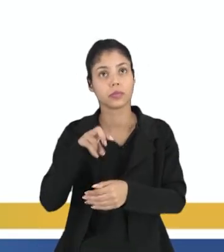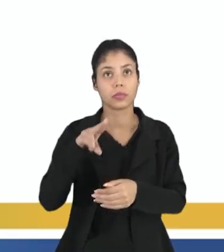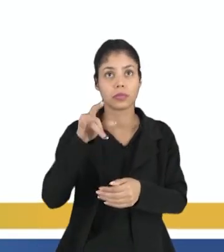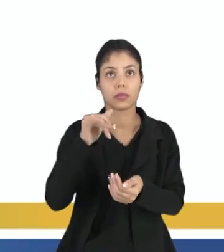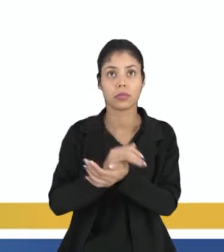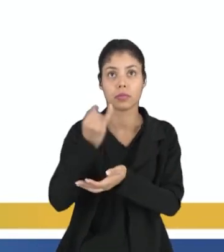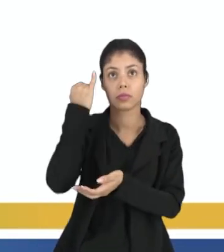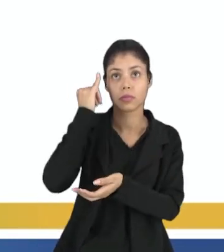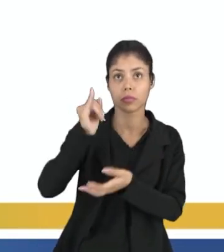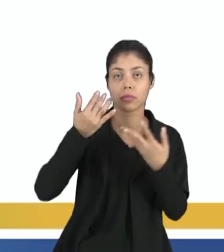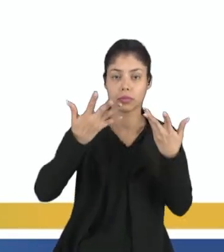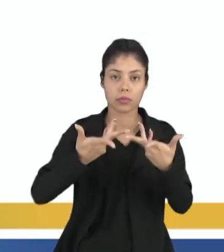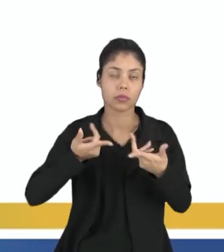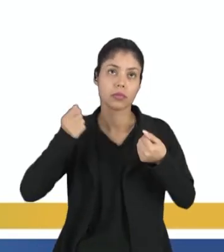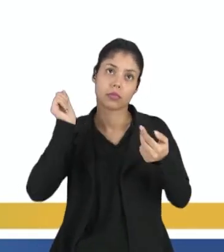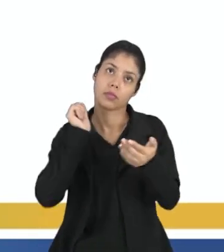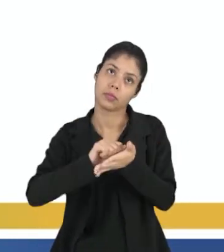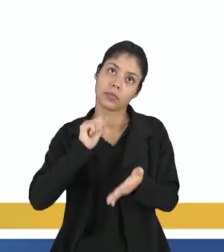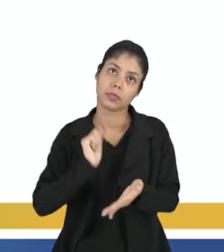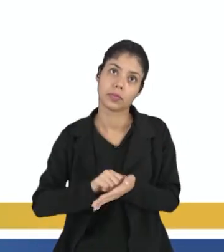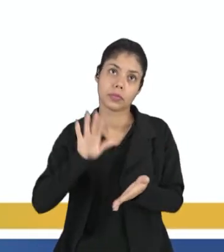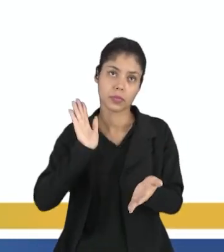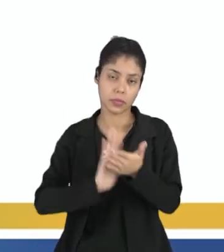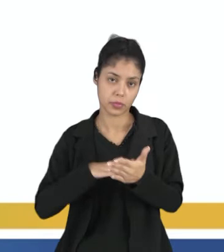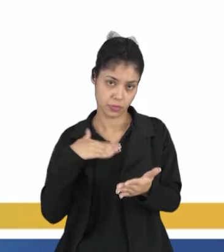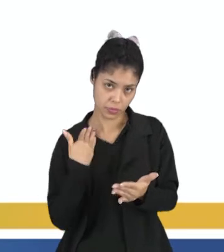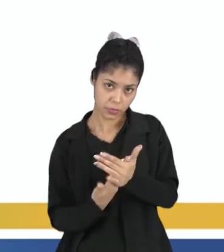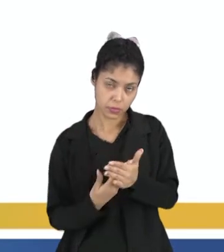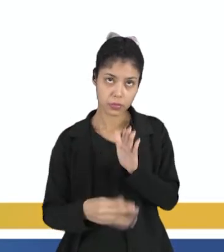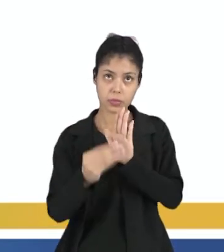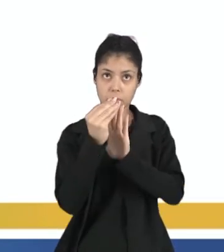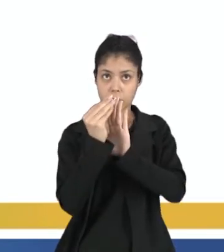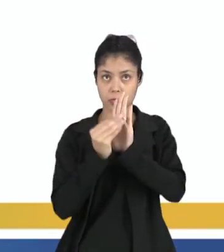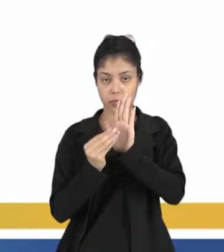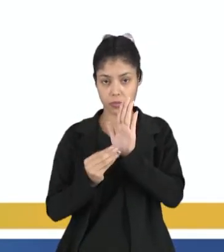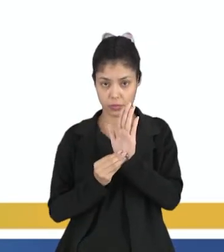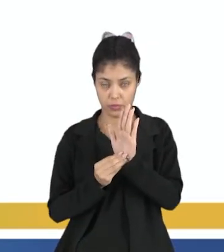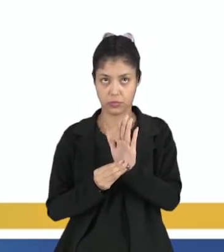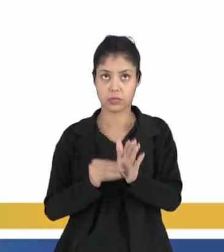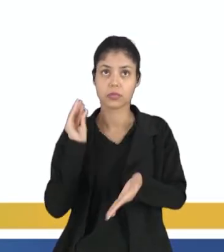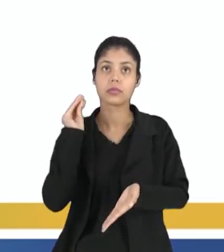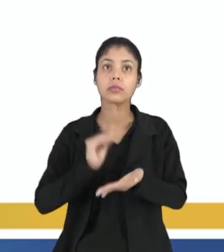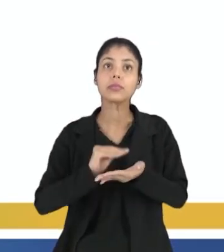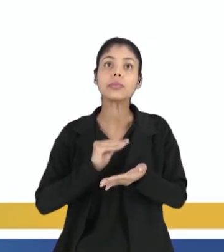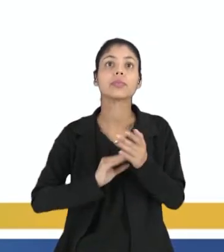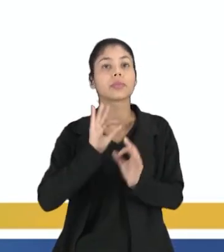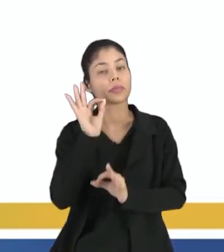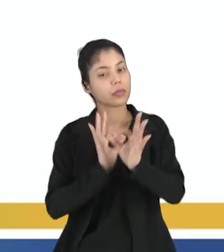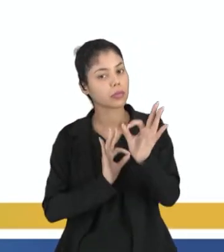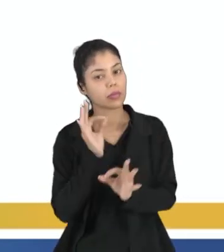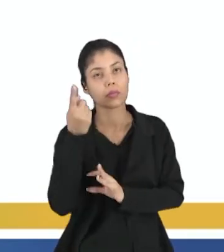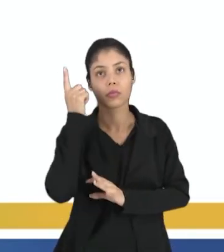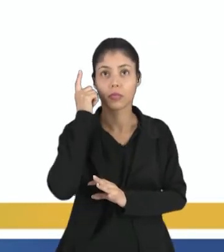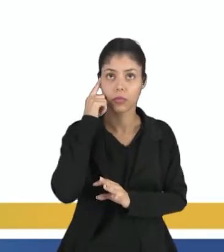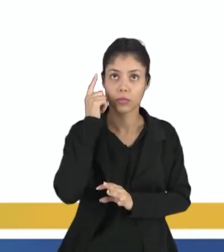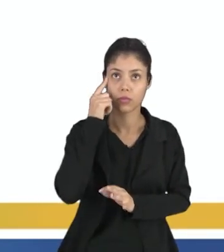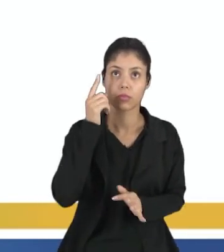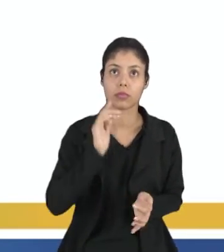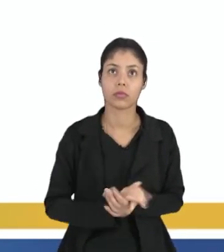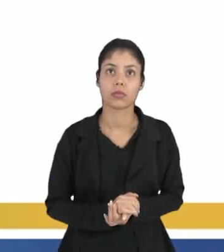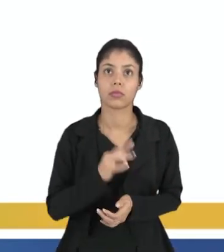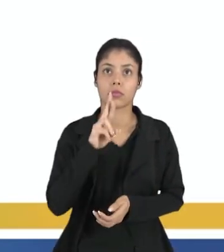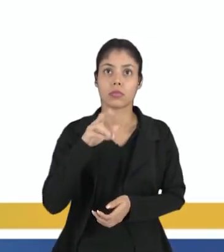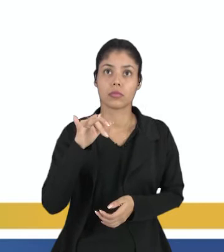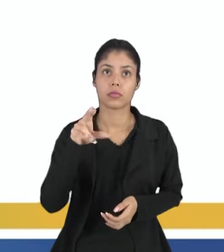desenvolve o encadeamento de ideias e as habilidades de escrita, interpretar dados e fatos, organizar